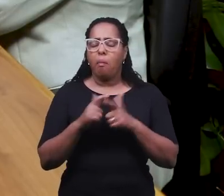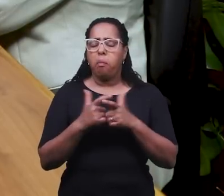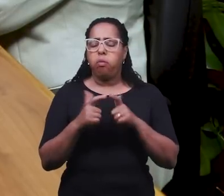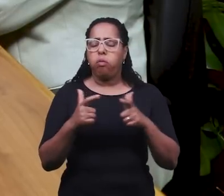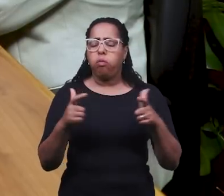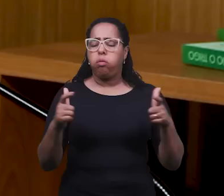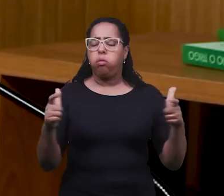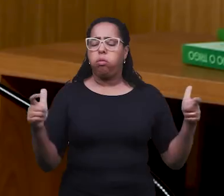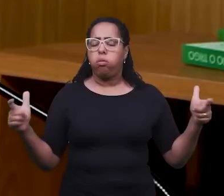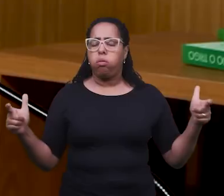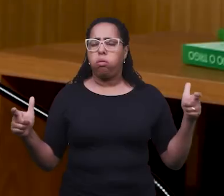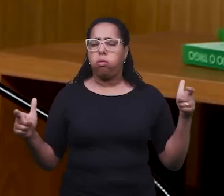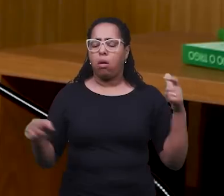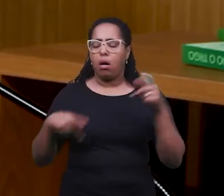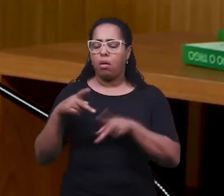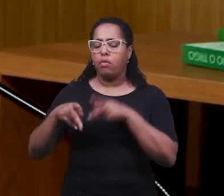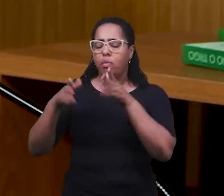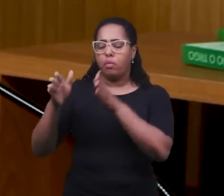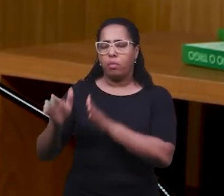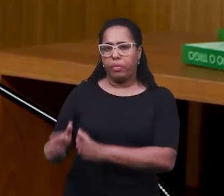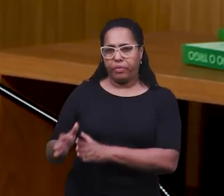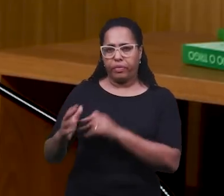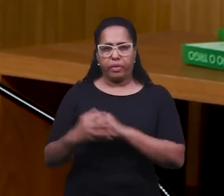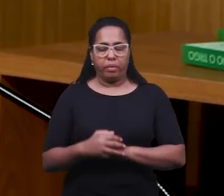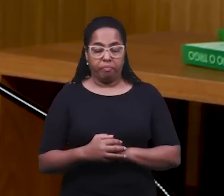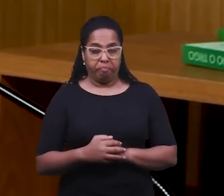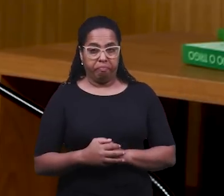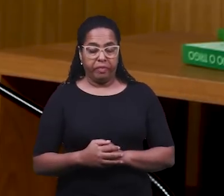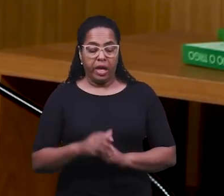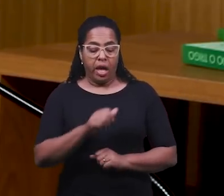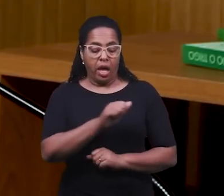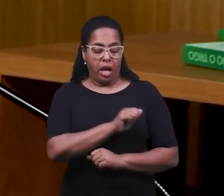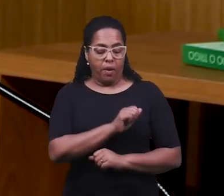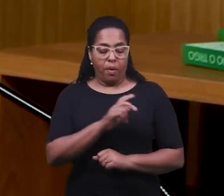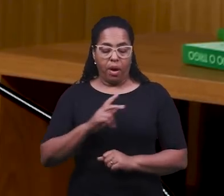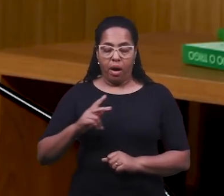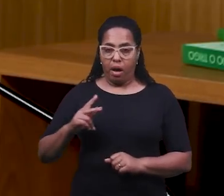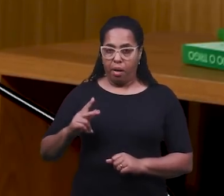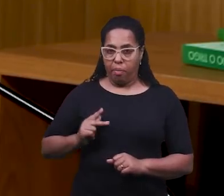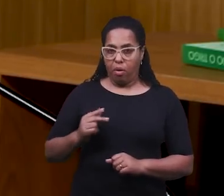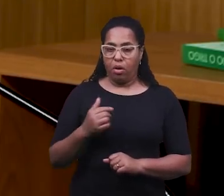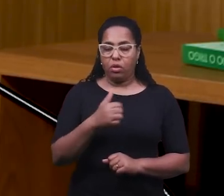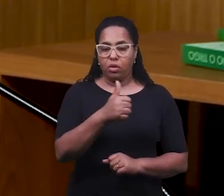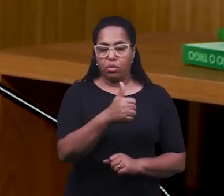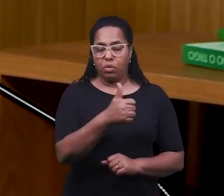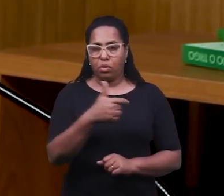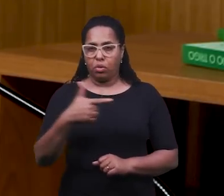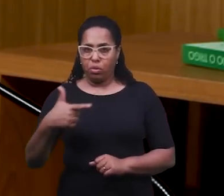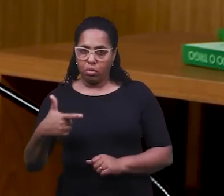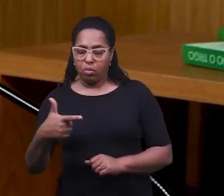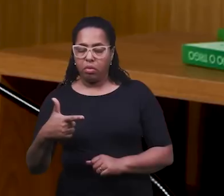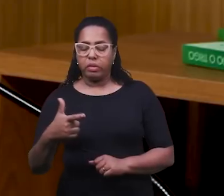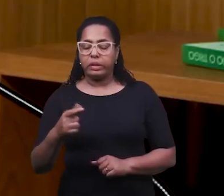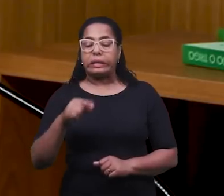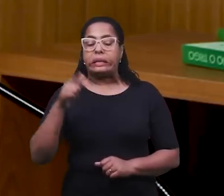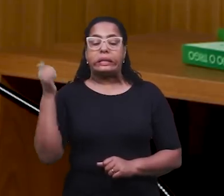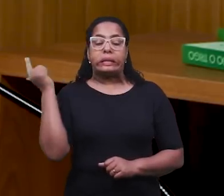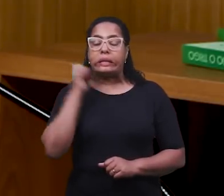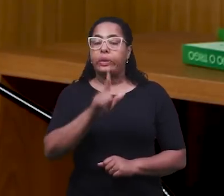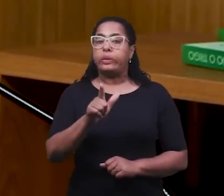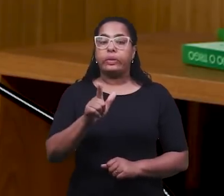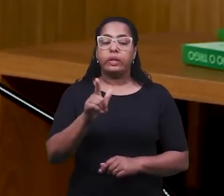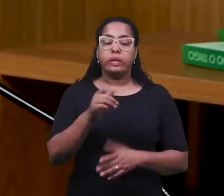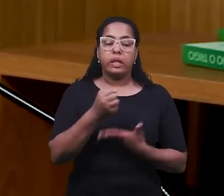demais. E os 12 apóstolos não tinham como alcançar ou atender